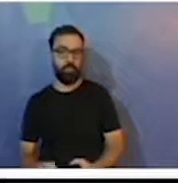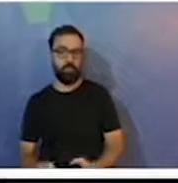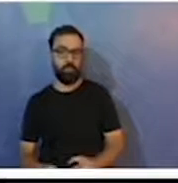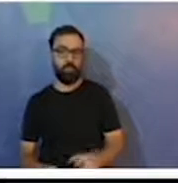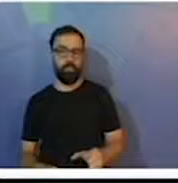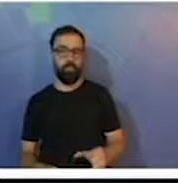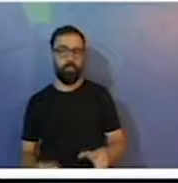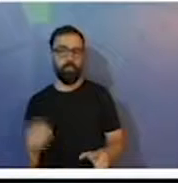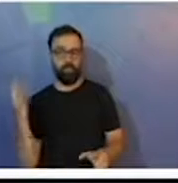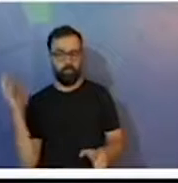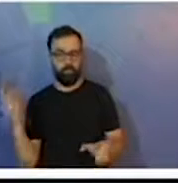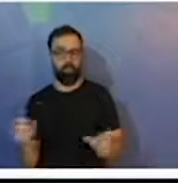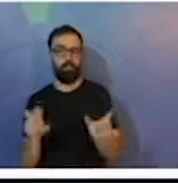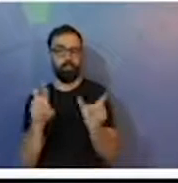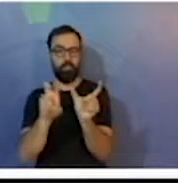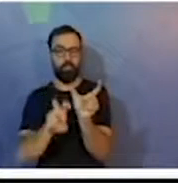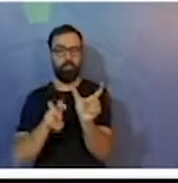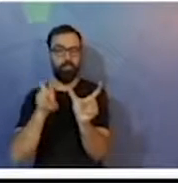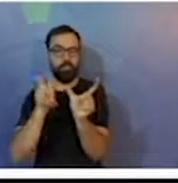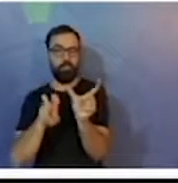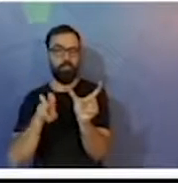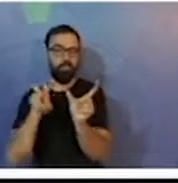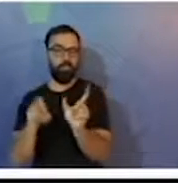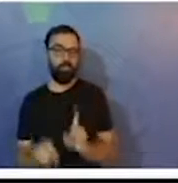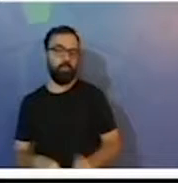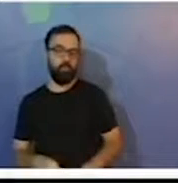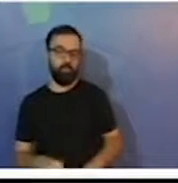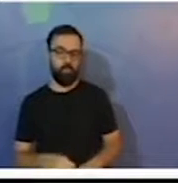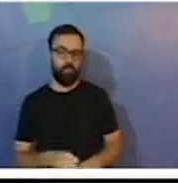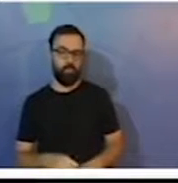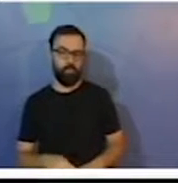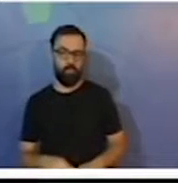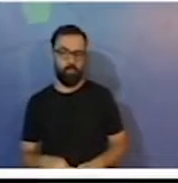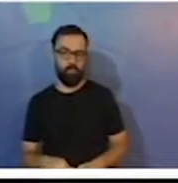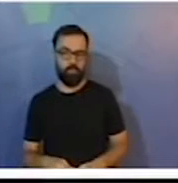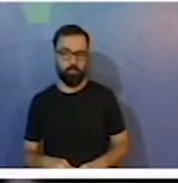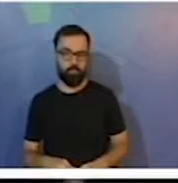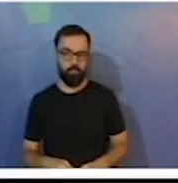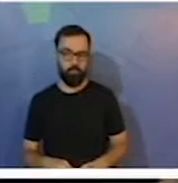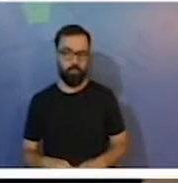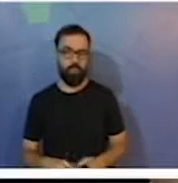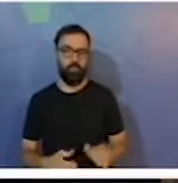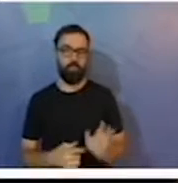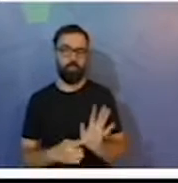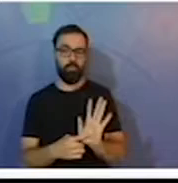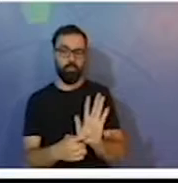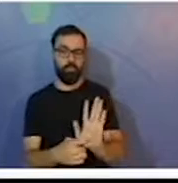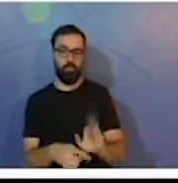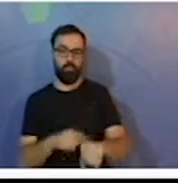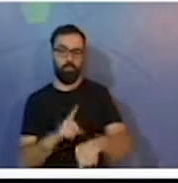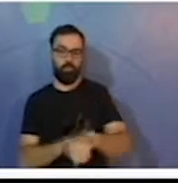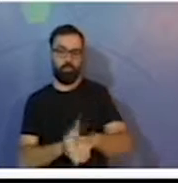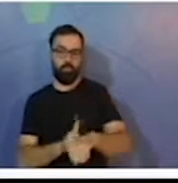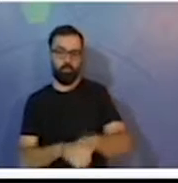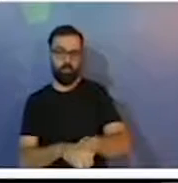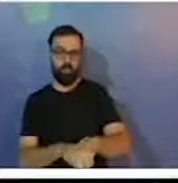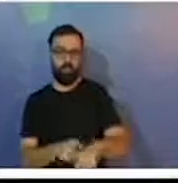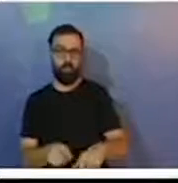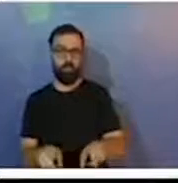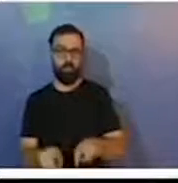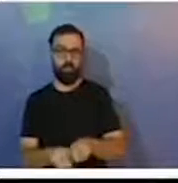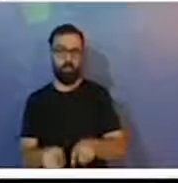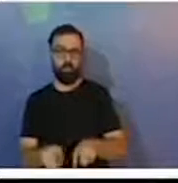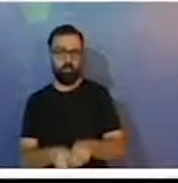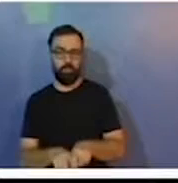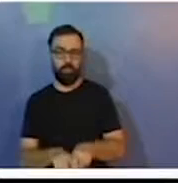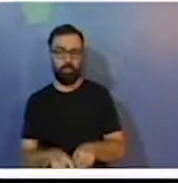Você já estudou advérbios os advérbios são marcadores de tempo lugar e modo então